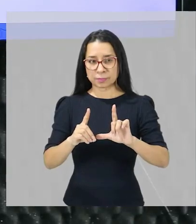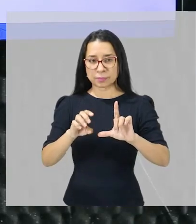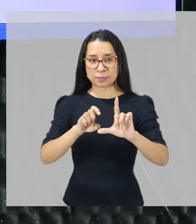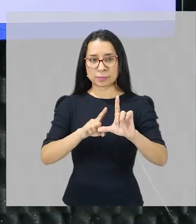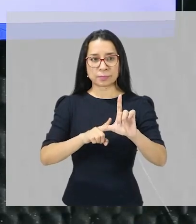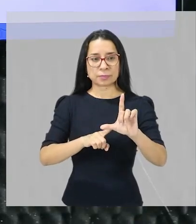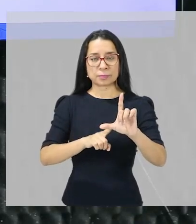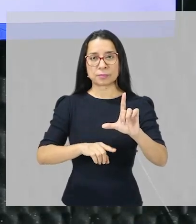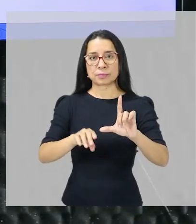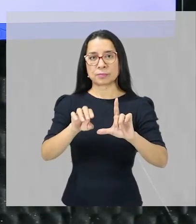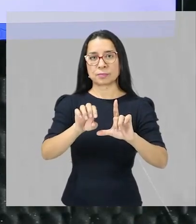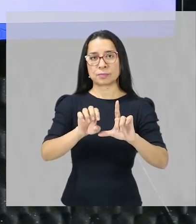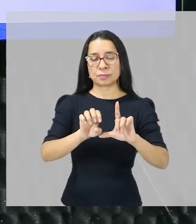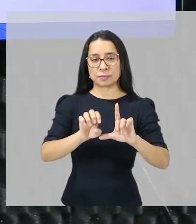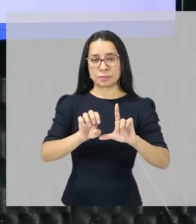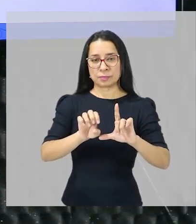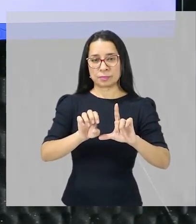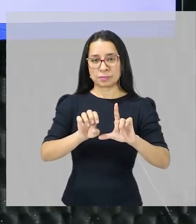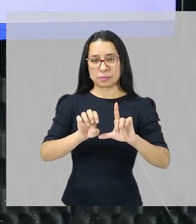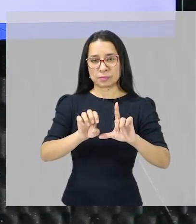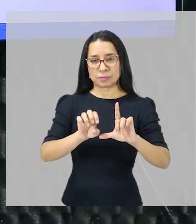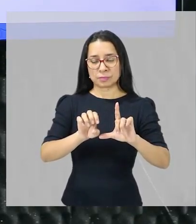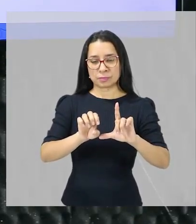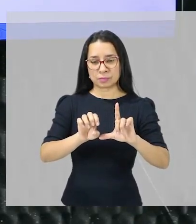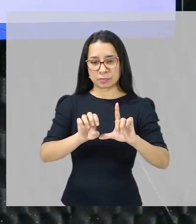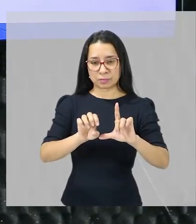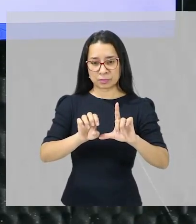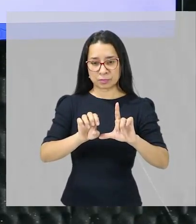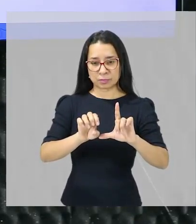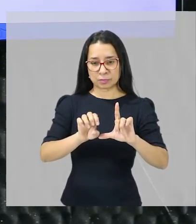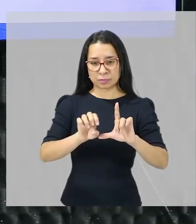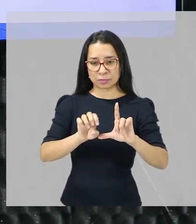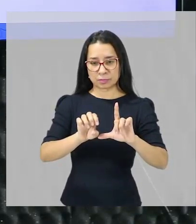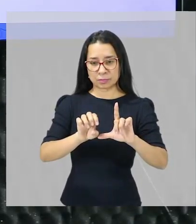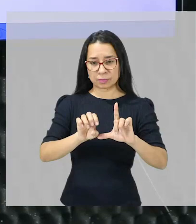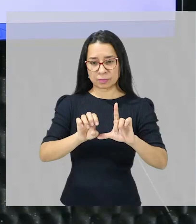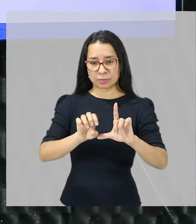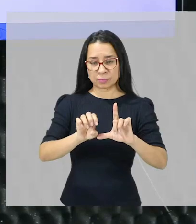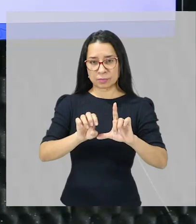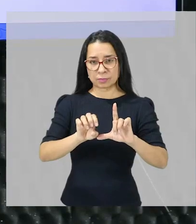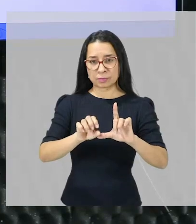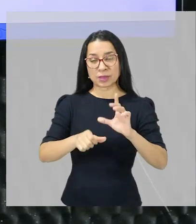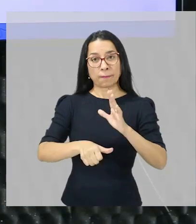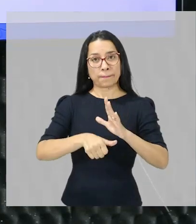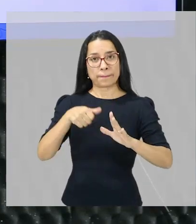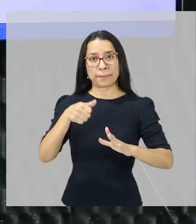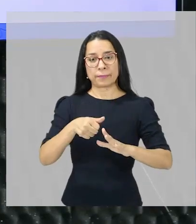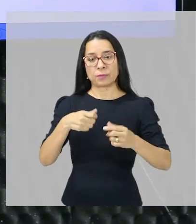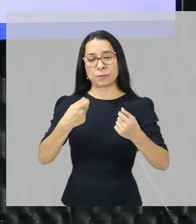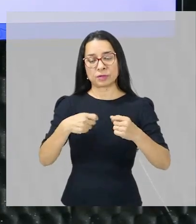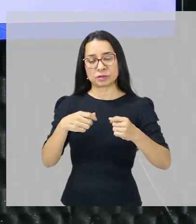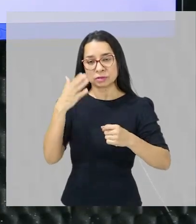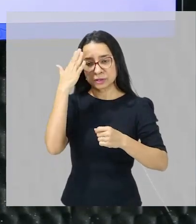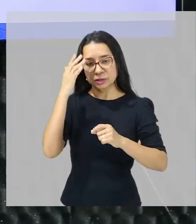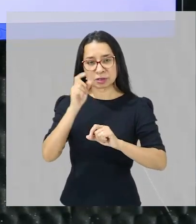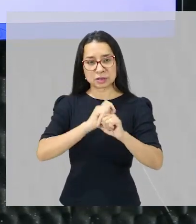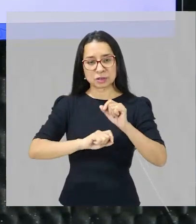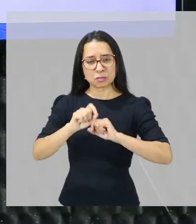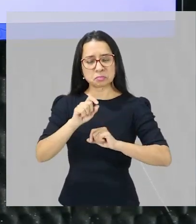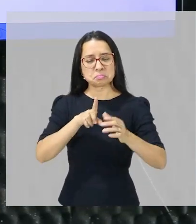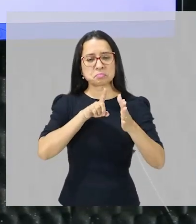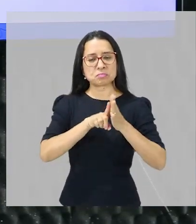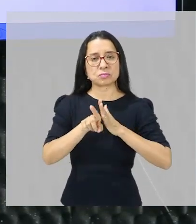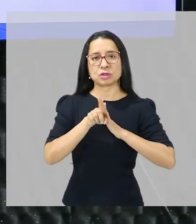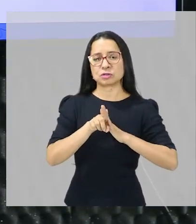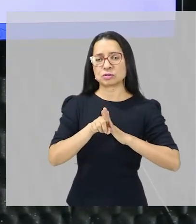o mesmo fenótipo e grande variedade de genótipos. Primeiramente, a gente precisa entender o que essa questão